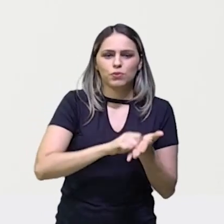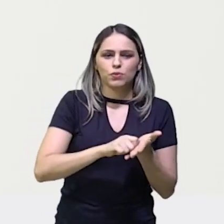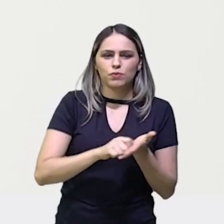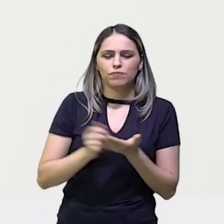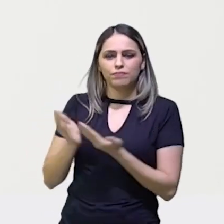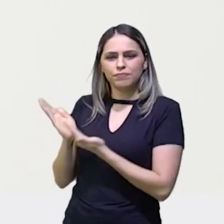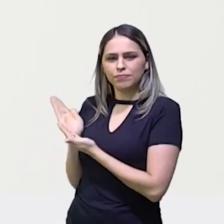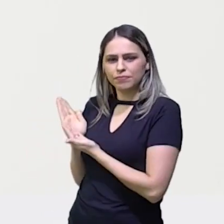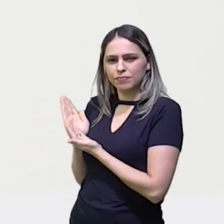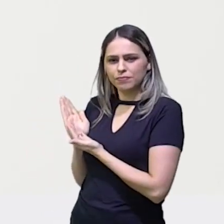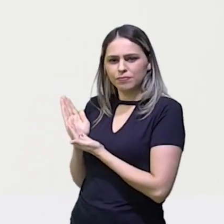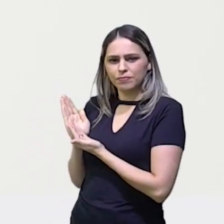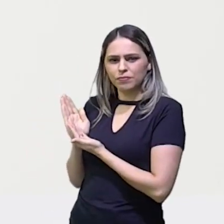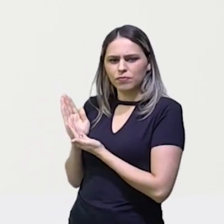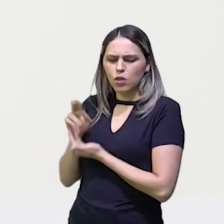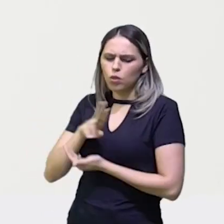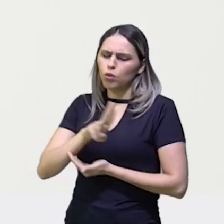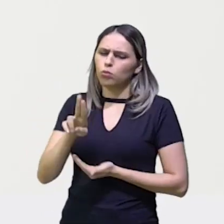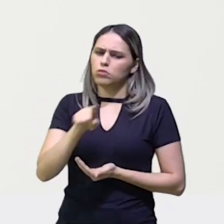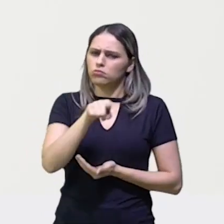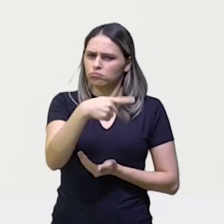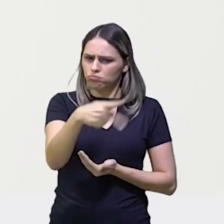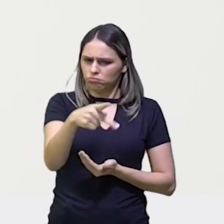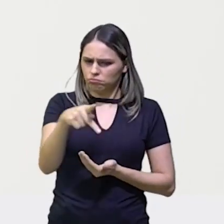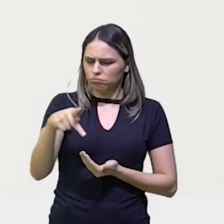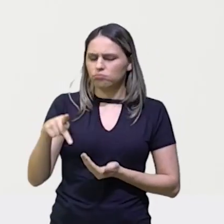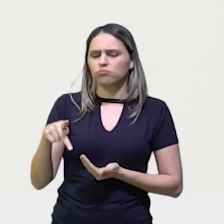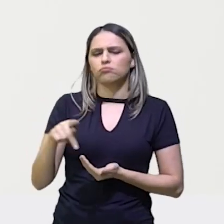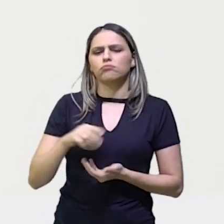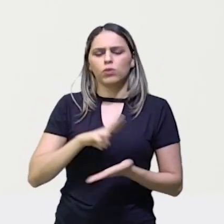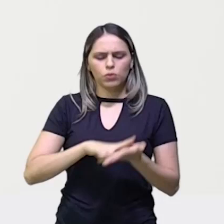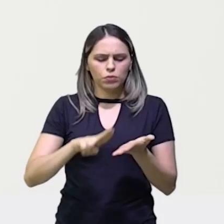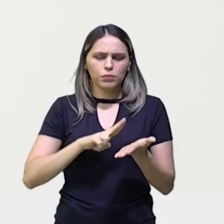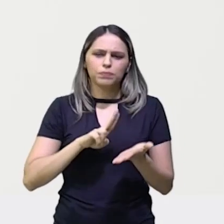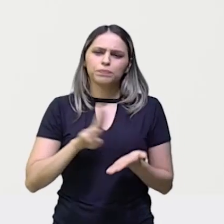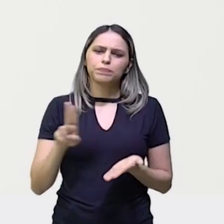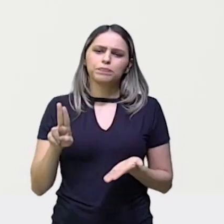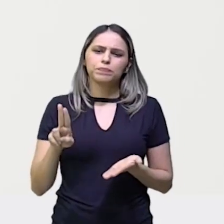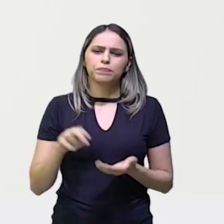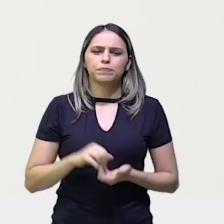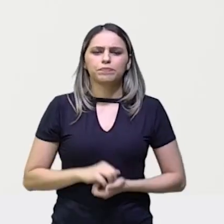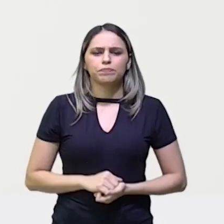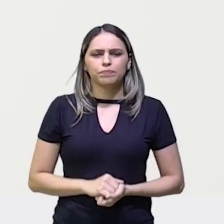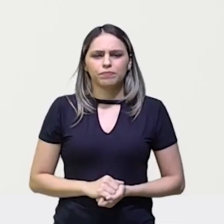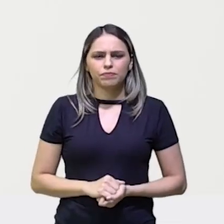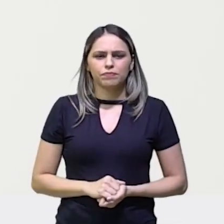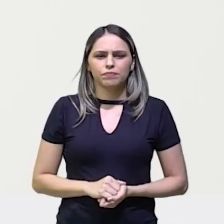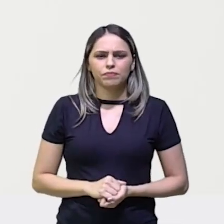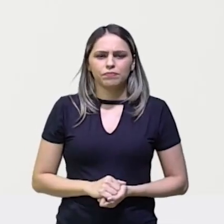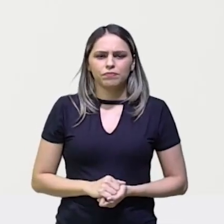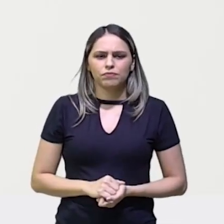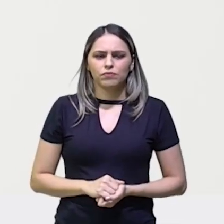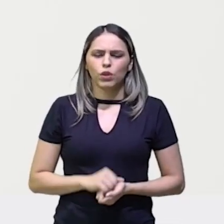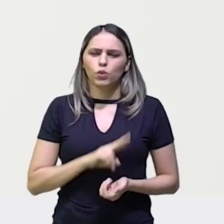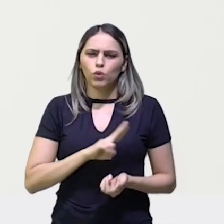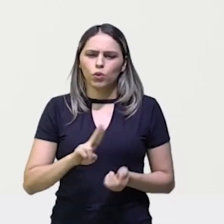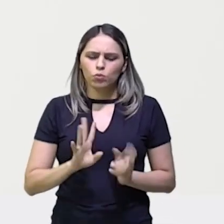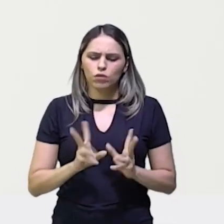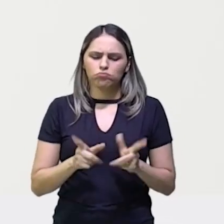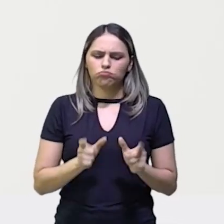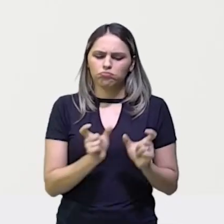seu nome. Você vai escrever o seu nome nessa primeira parte. Aqui é o seu nome